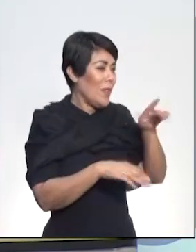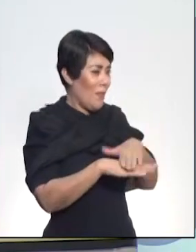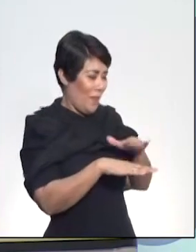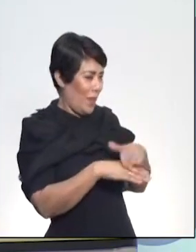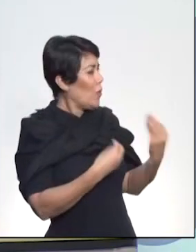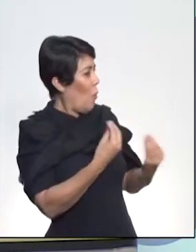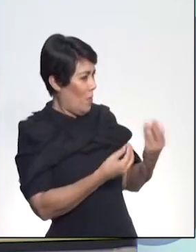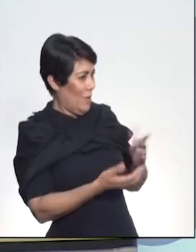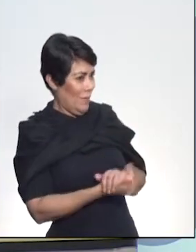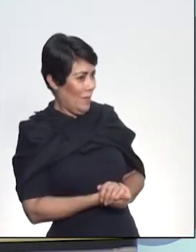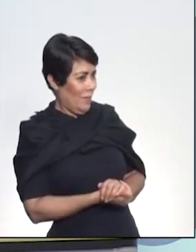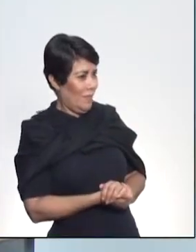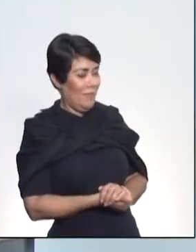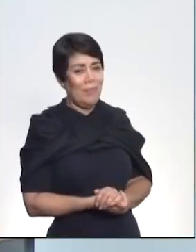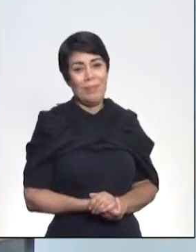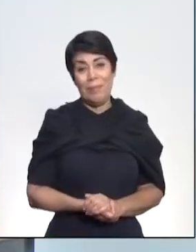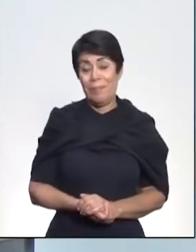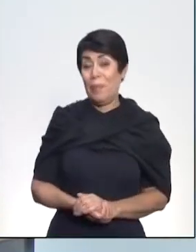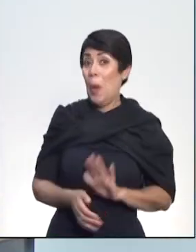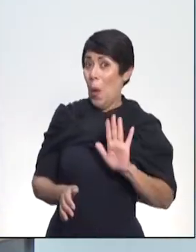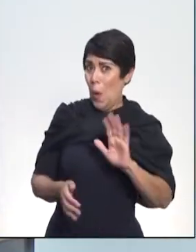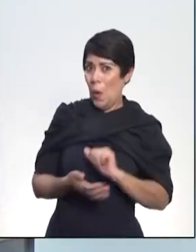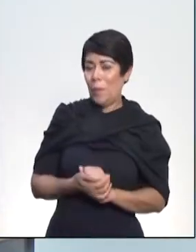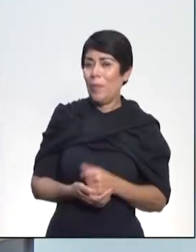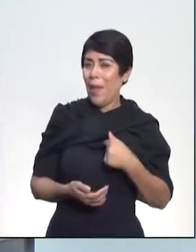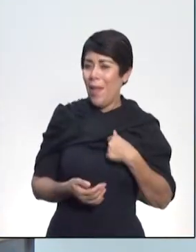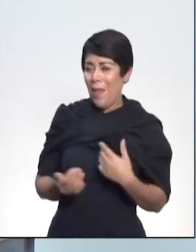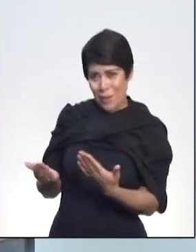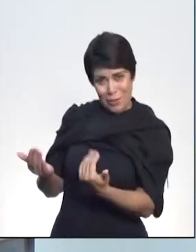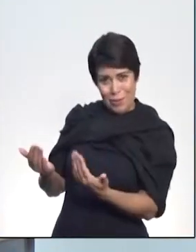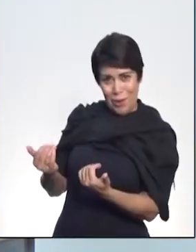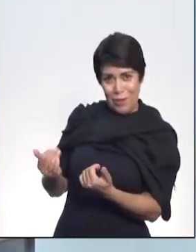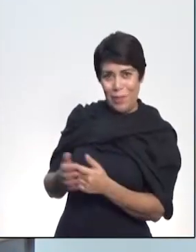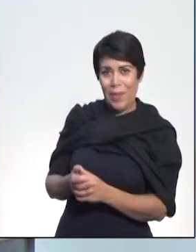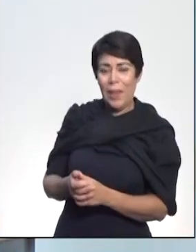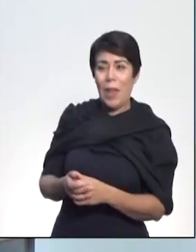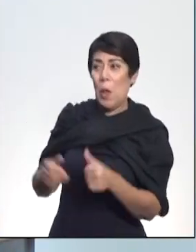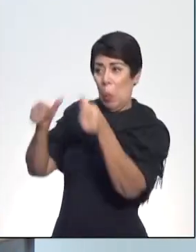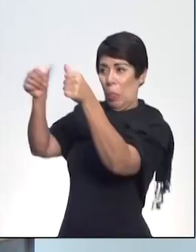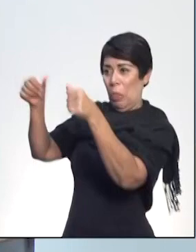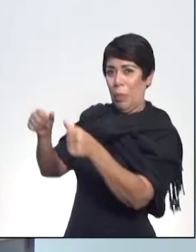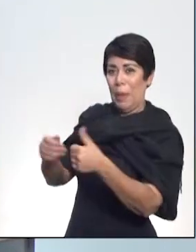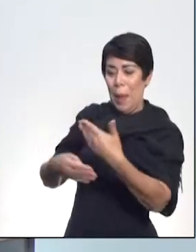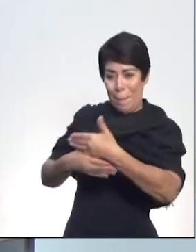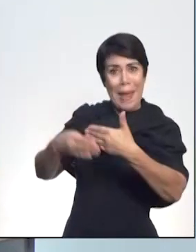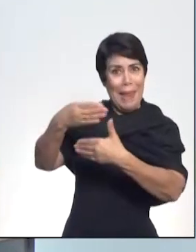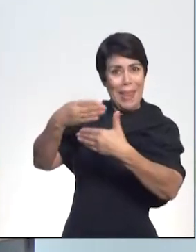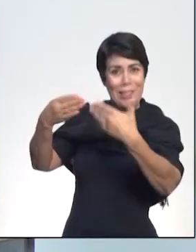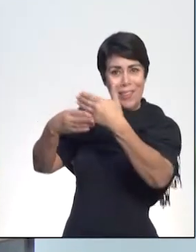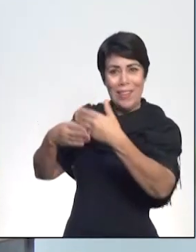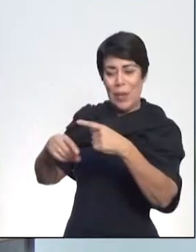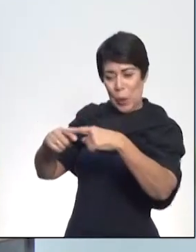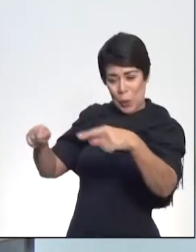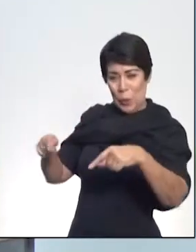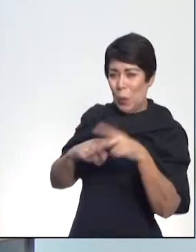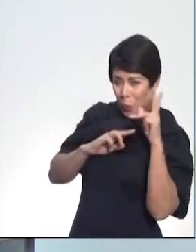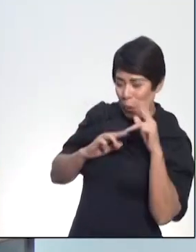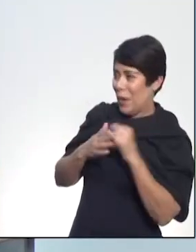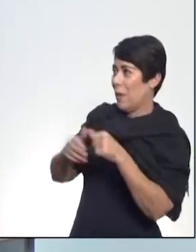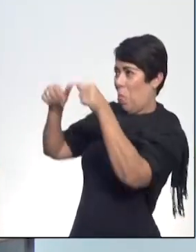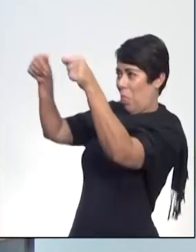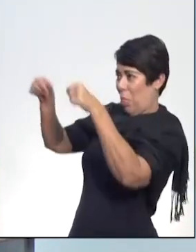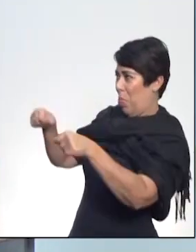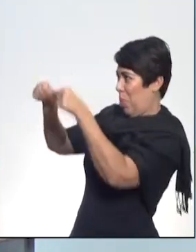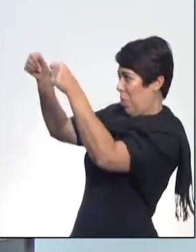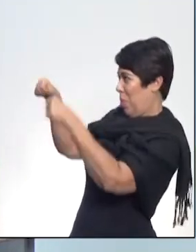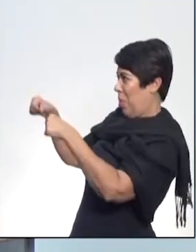de estudo? Olha, quando eu era mais jovem, eu colocava bastante coisa na parede do meu quarto, viu? Atualmente, eu